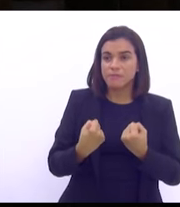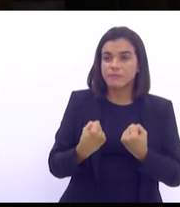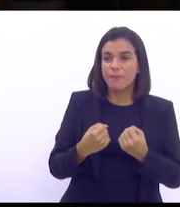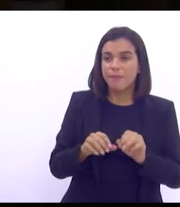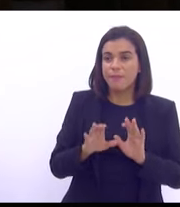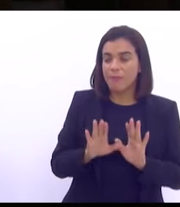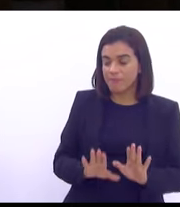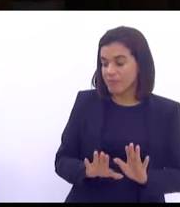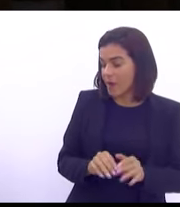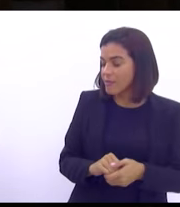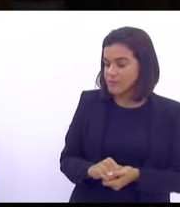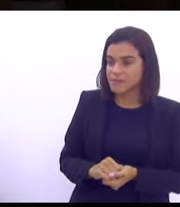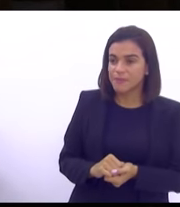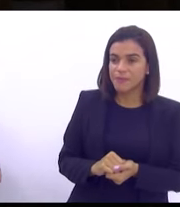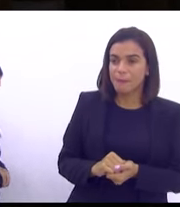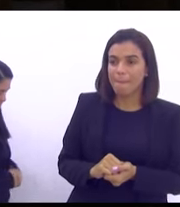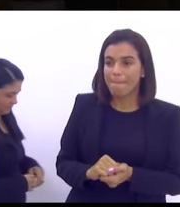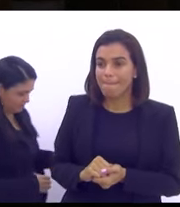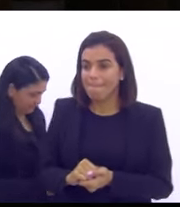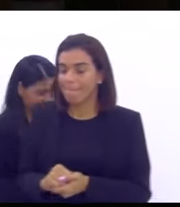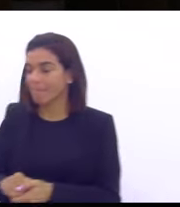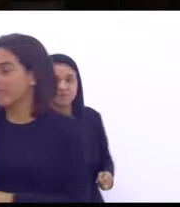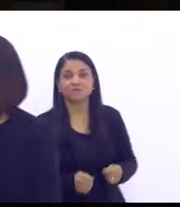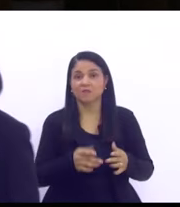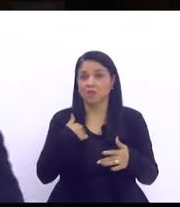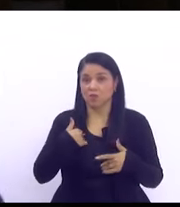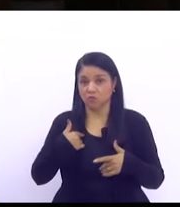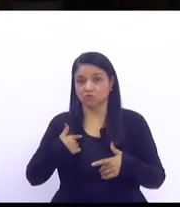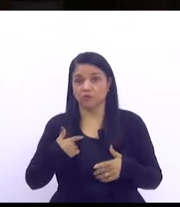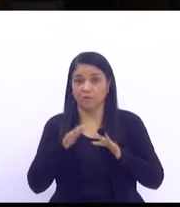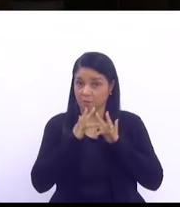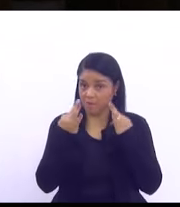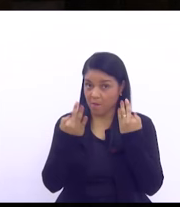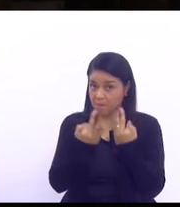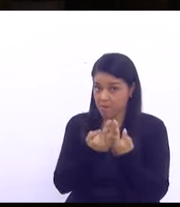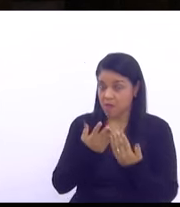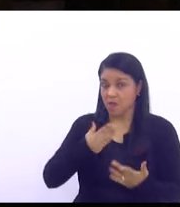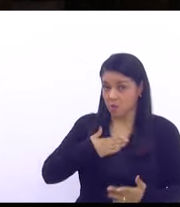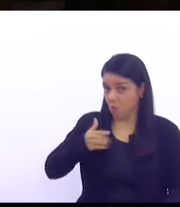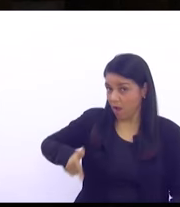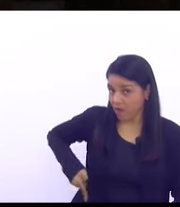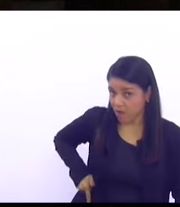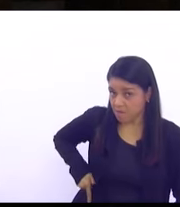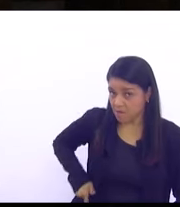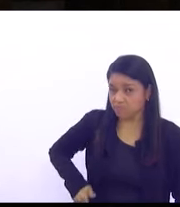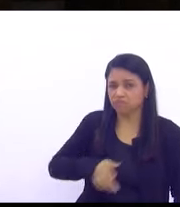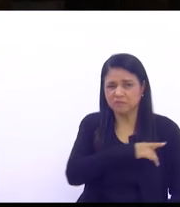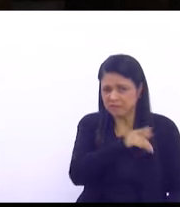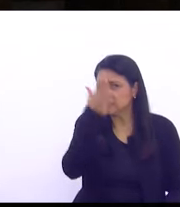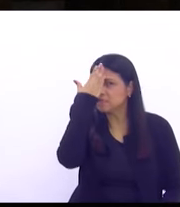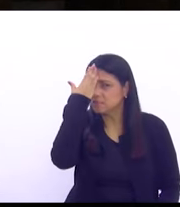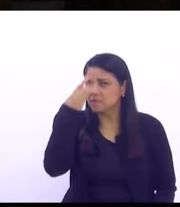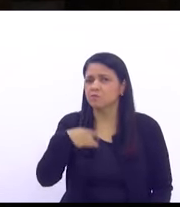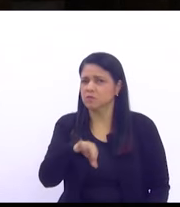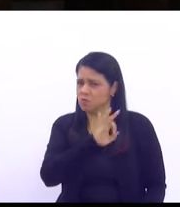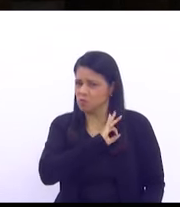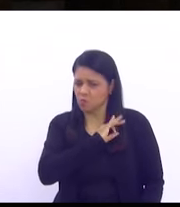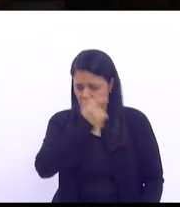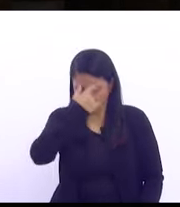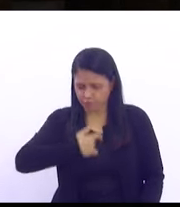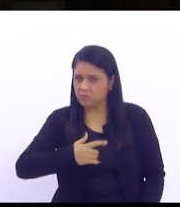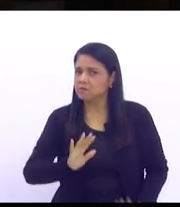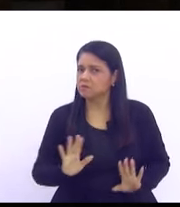Só que eu estava com a minha família, estava armado, pois todos sabem que eu sou policial. E a única